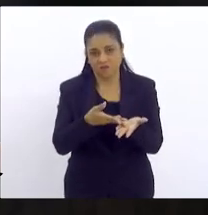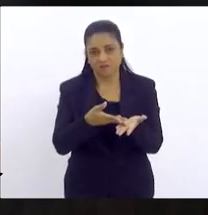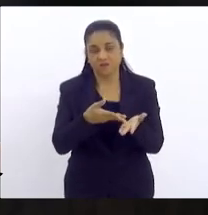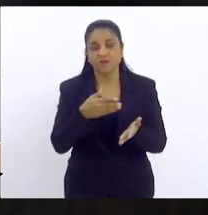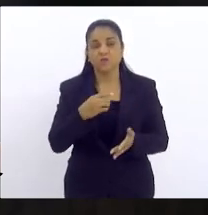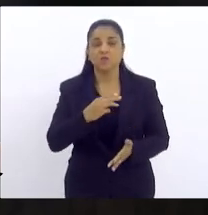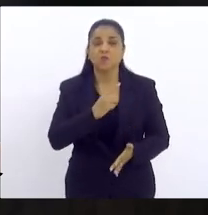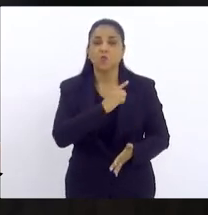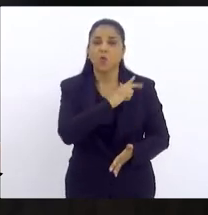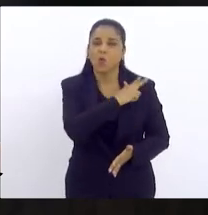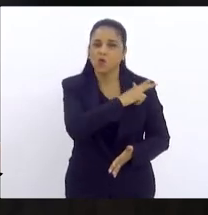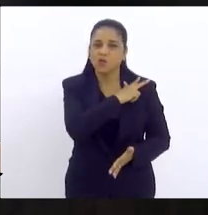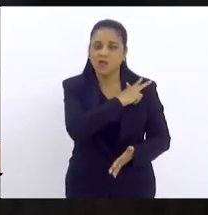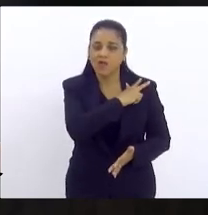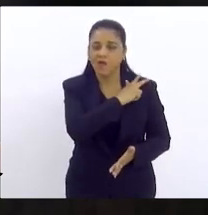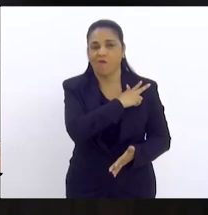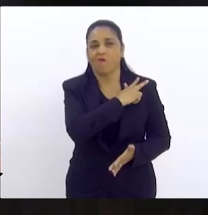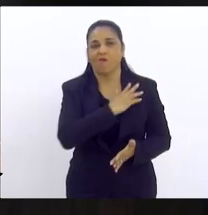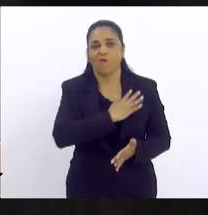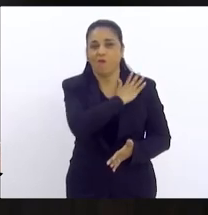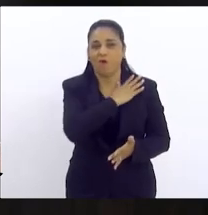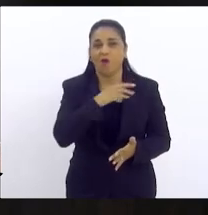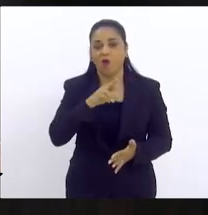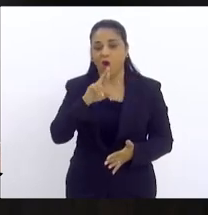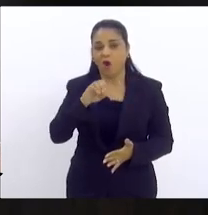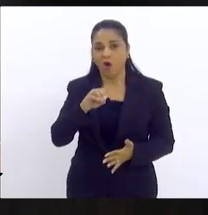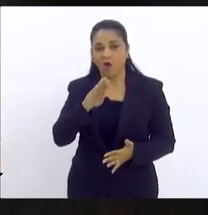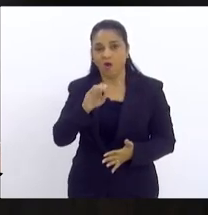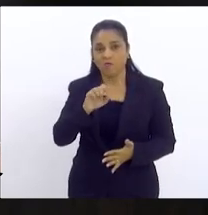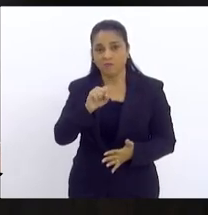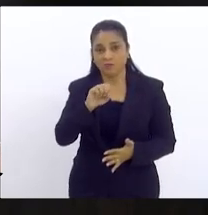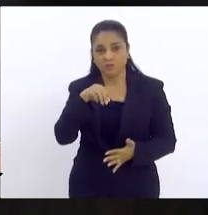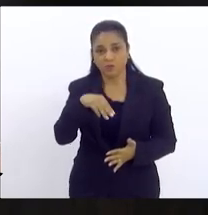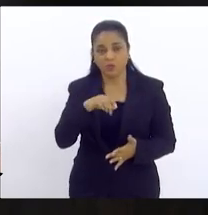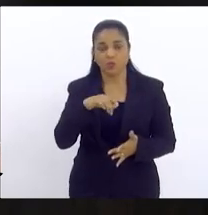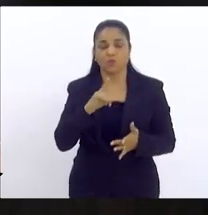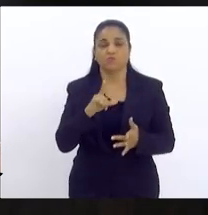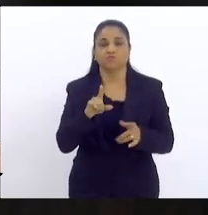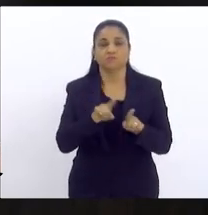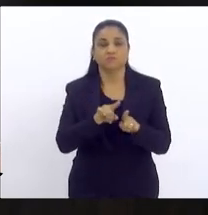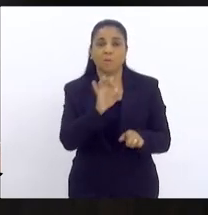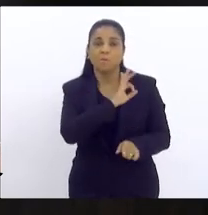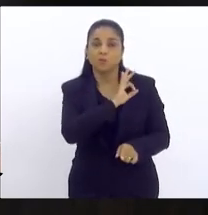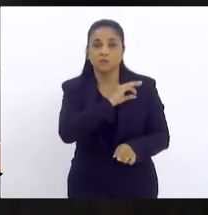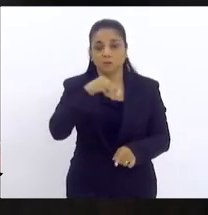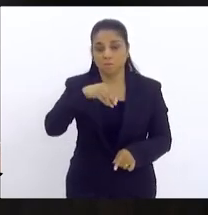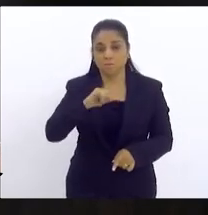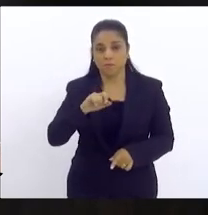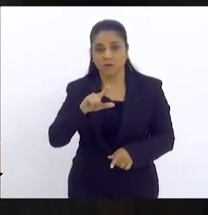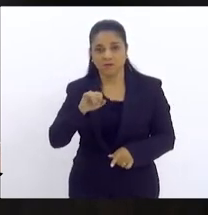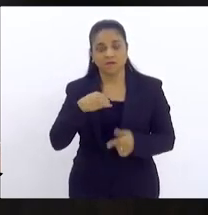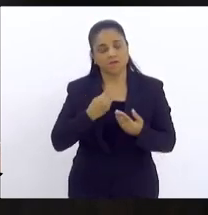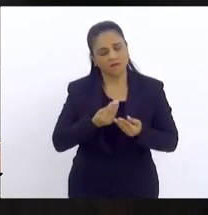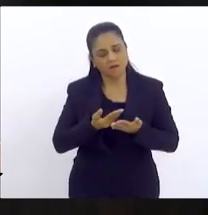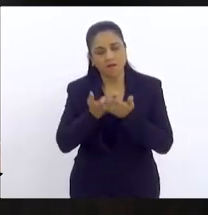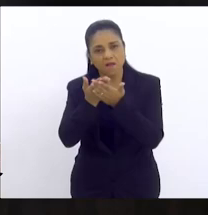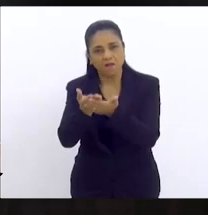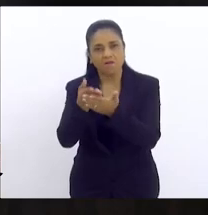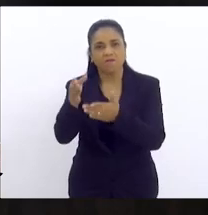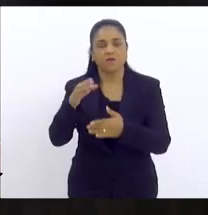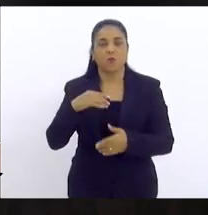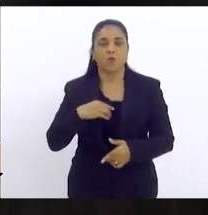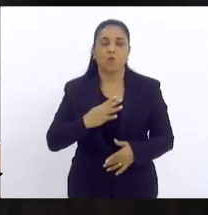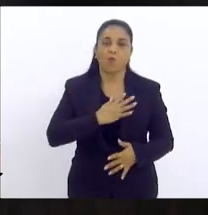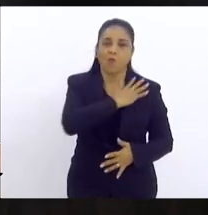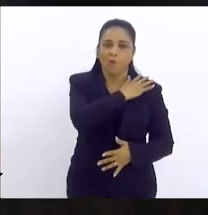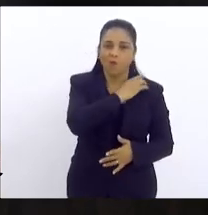que é o relações da Polícia Militar a qual vou pedir ao Senhor aqui mais uma vez que leve ao nosso Coronel Henrique a